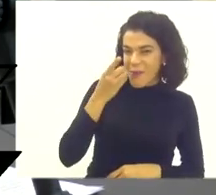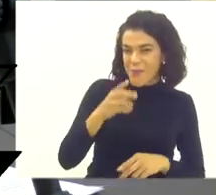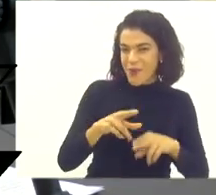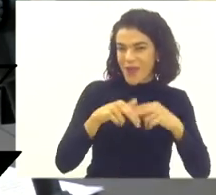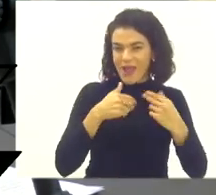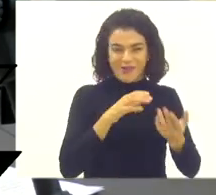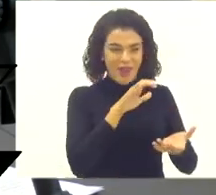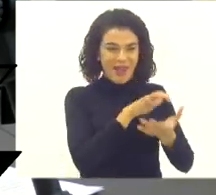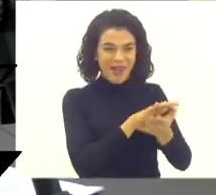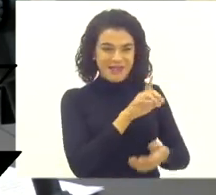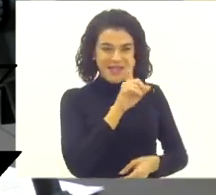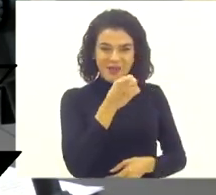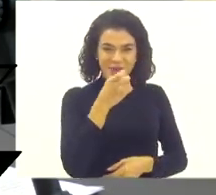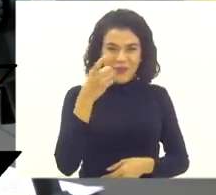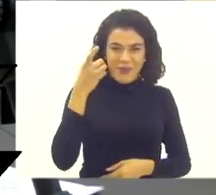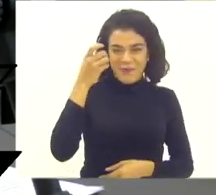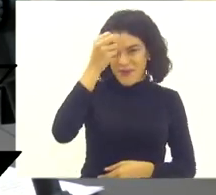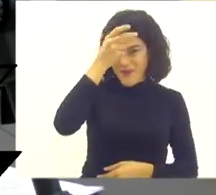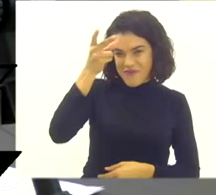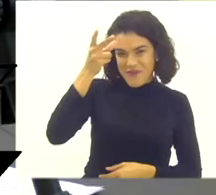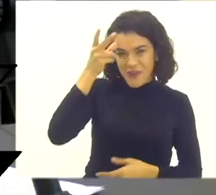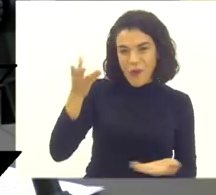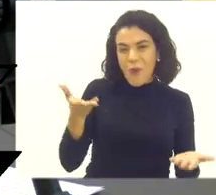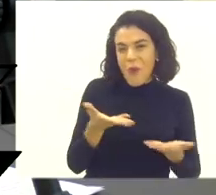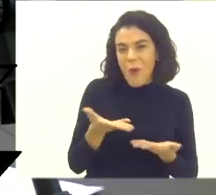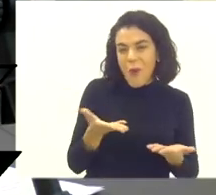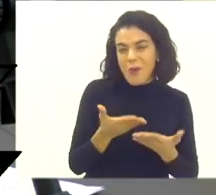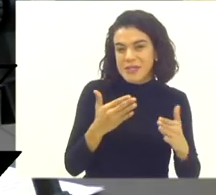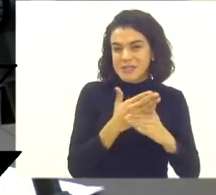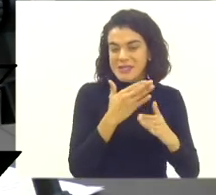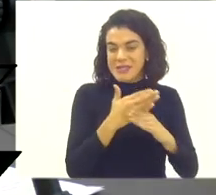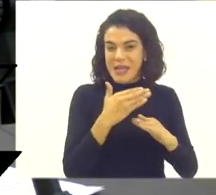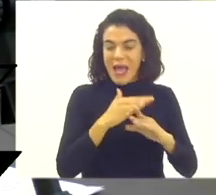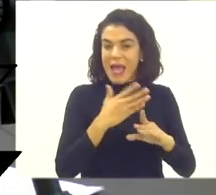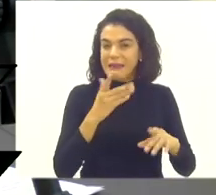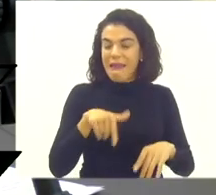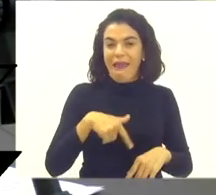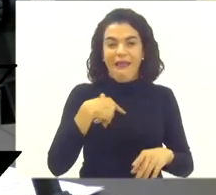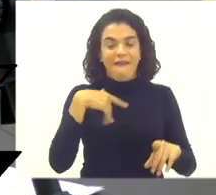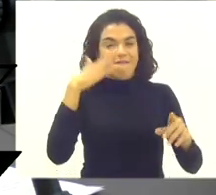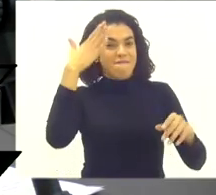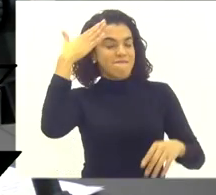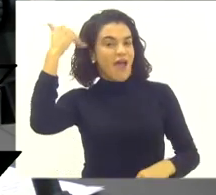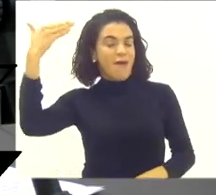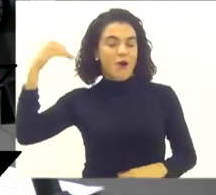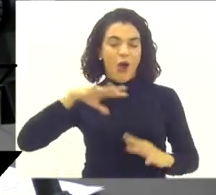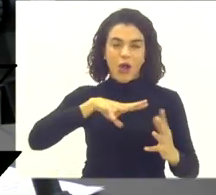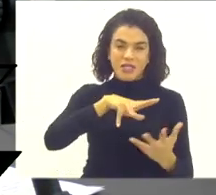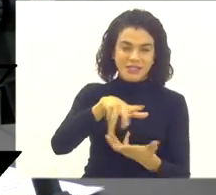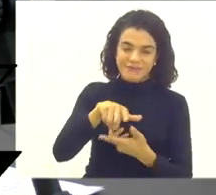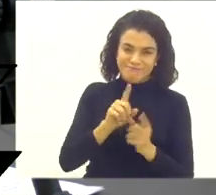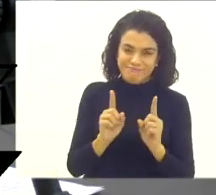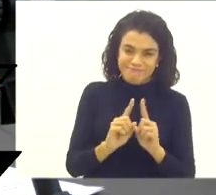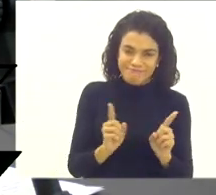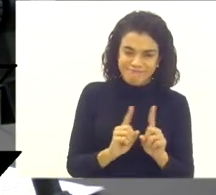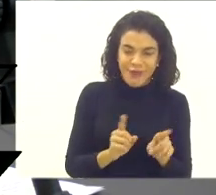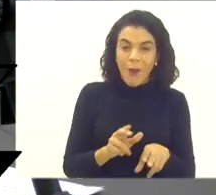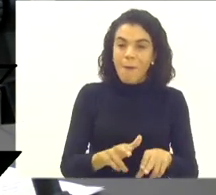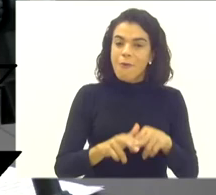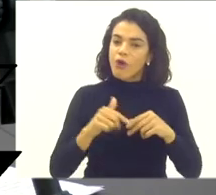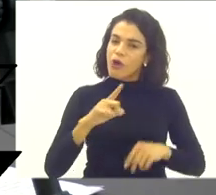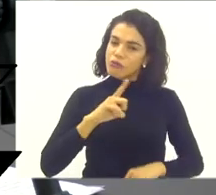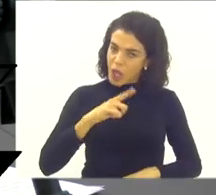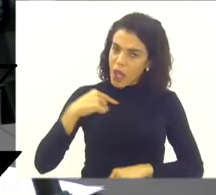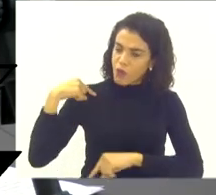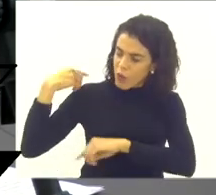casada com prefeito uma cidade que hoje é reconhecida internacionalmente tal porque eu tenho uma uma